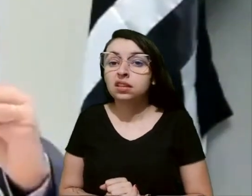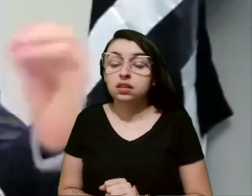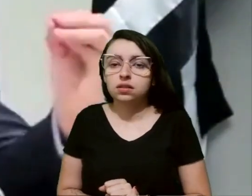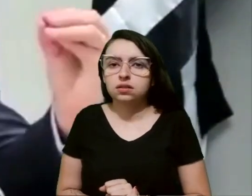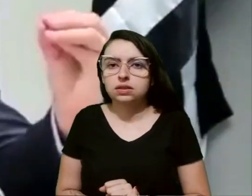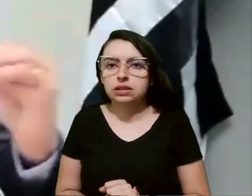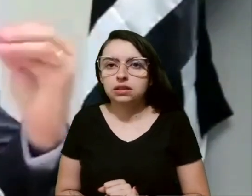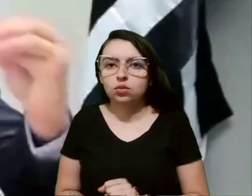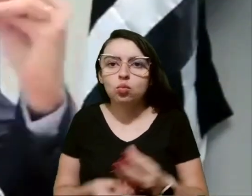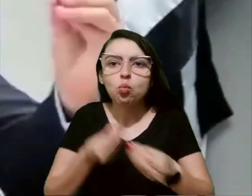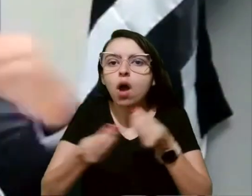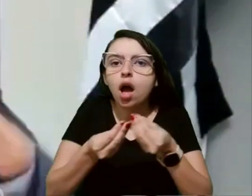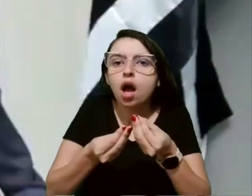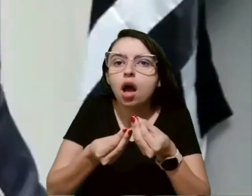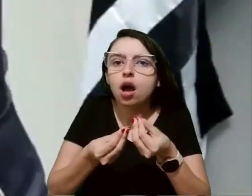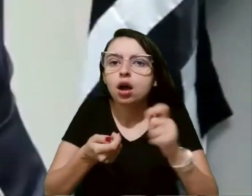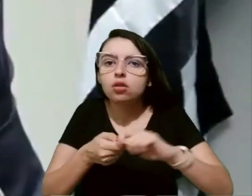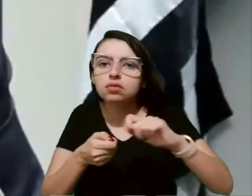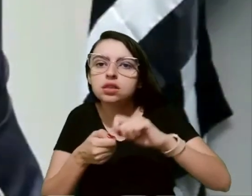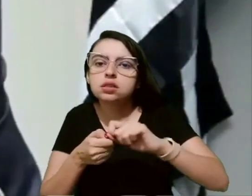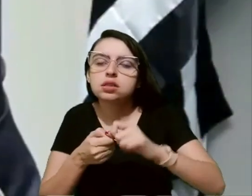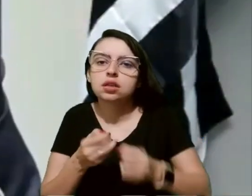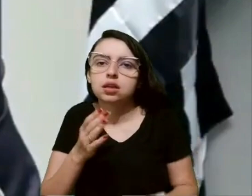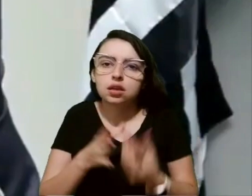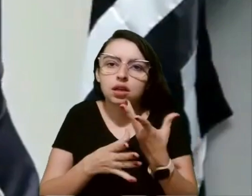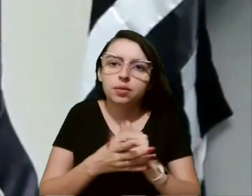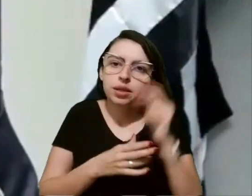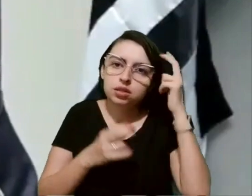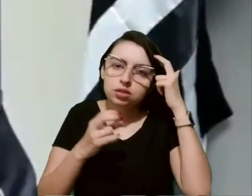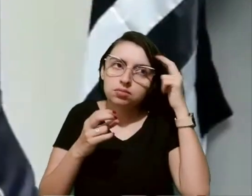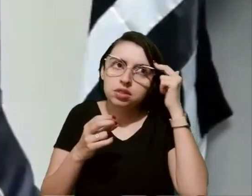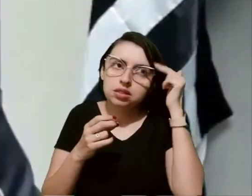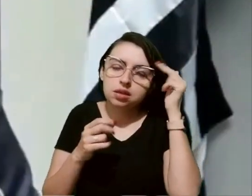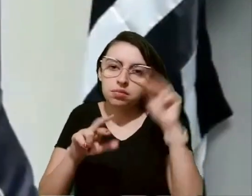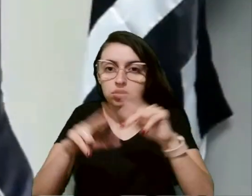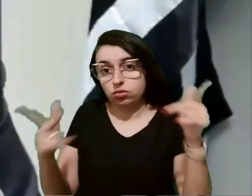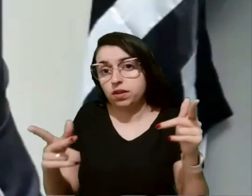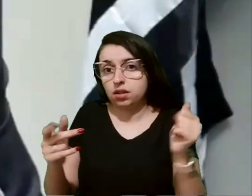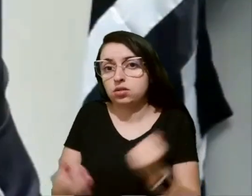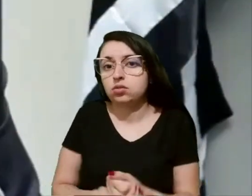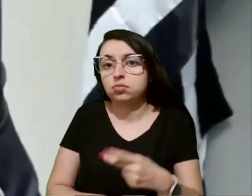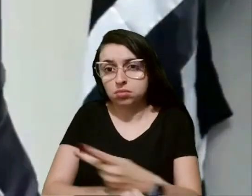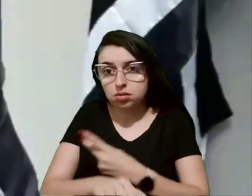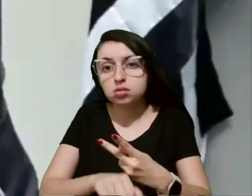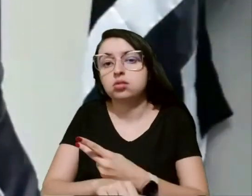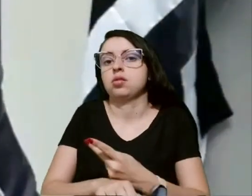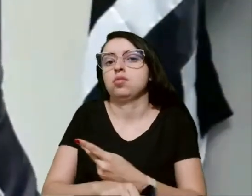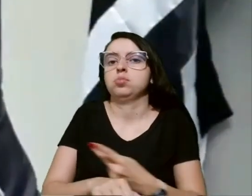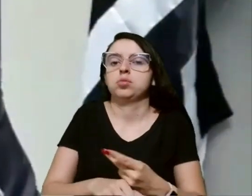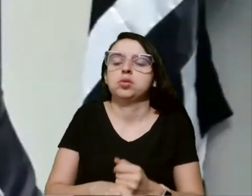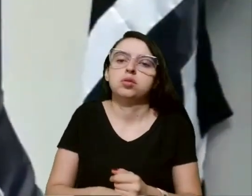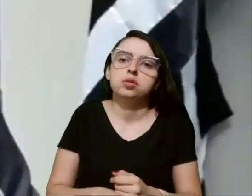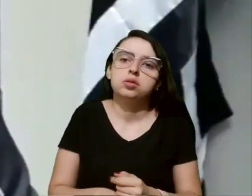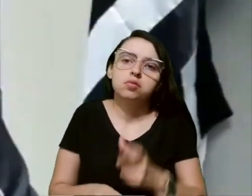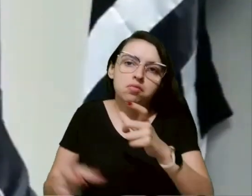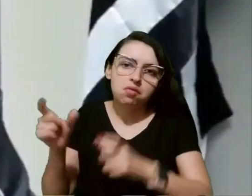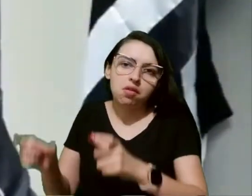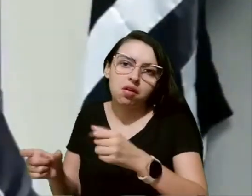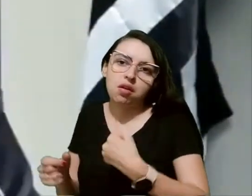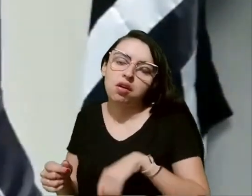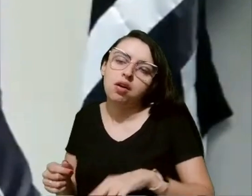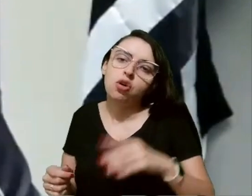então, mas qual é a causa desse jeito diferente de pensar? Nós fizemos vários testes. Sim,